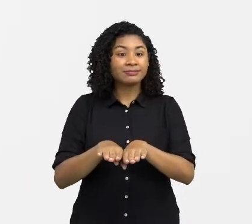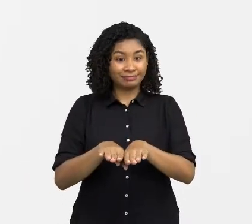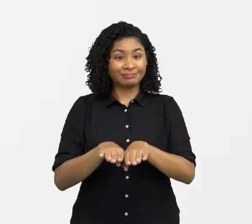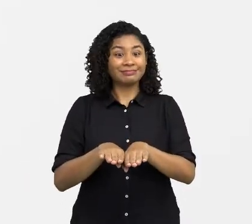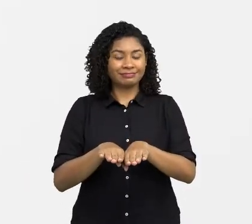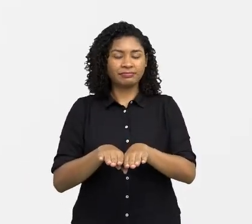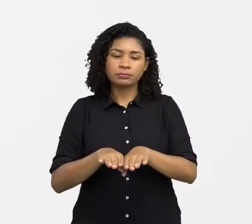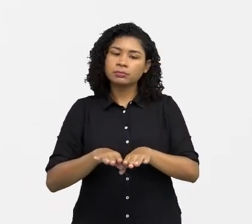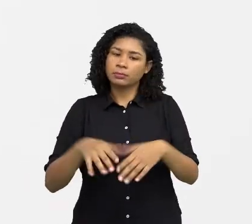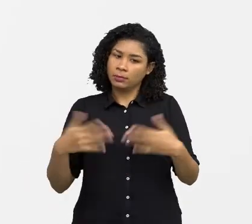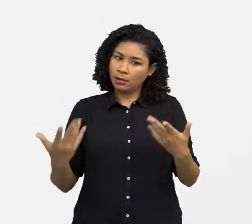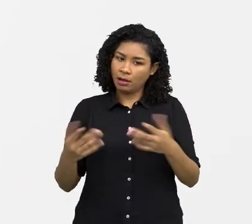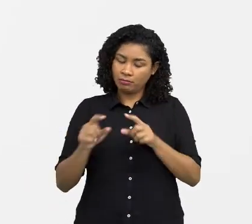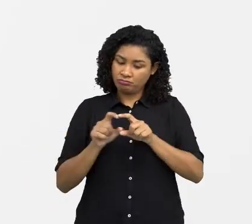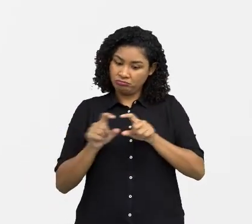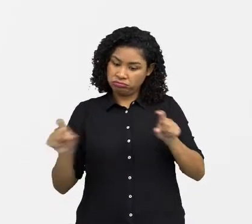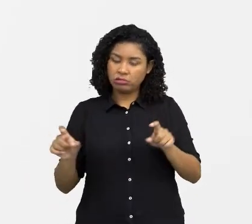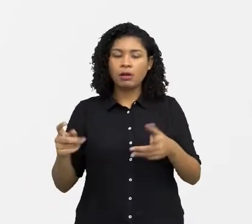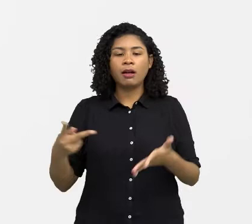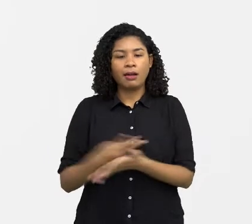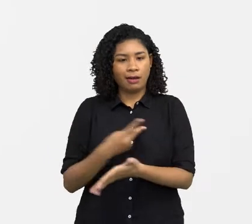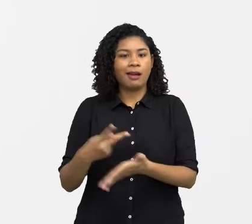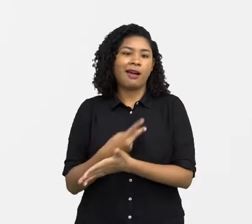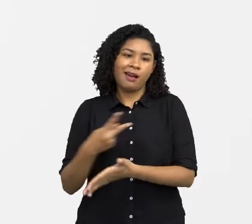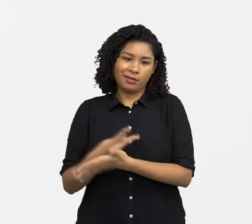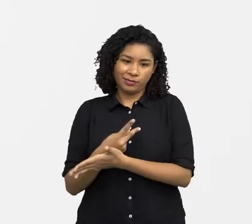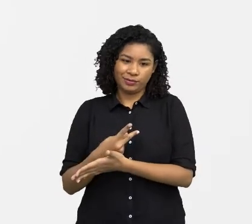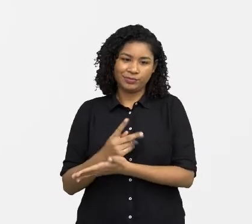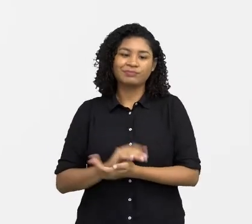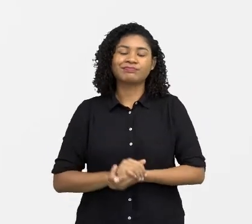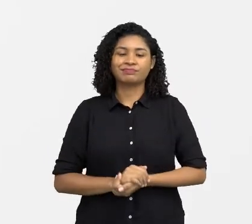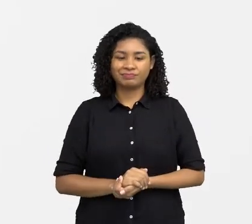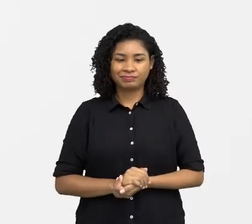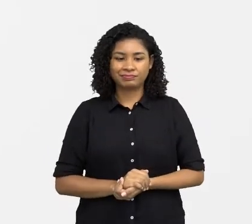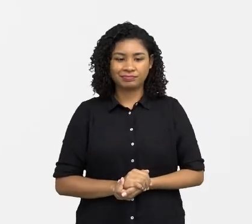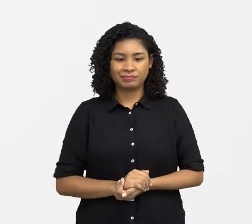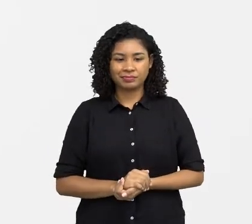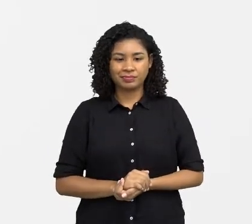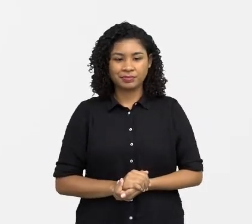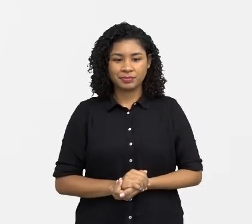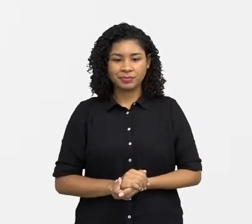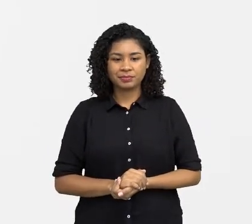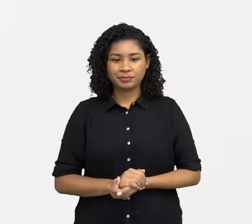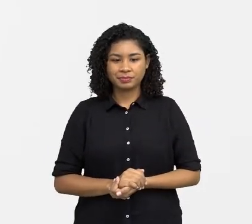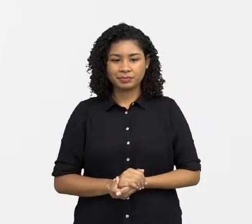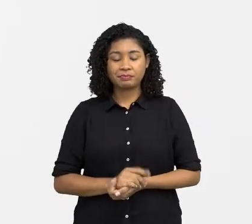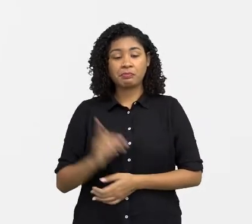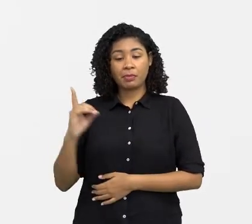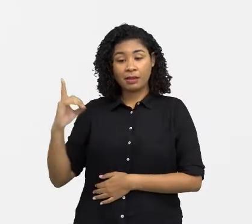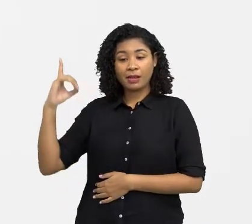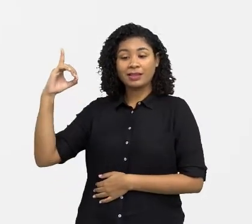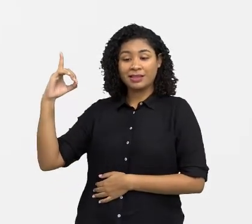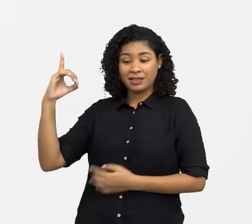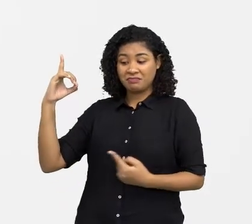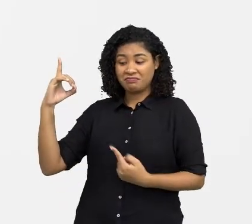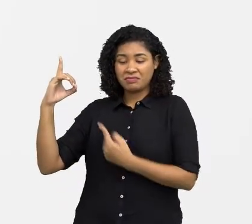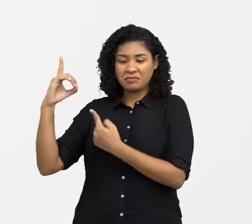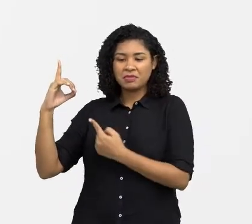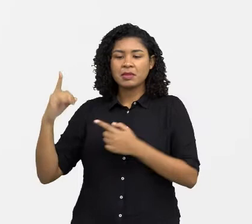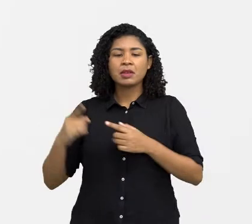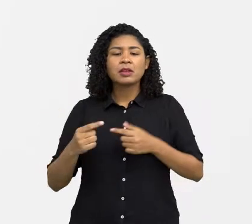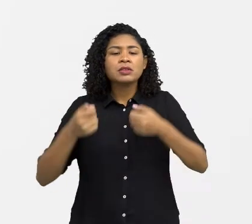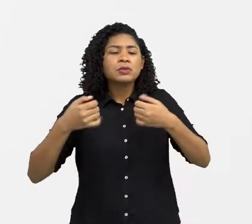trazem informações corretas aí sobre o processo de globalização, né? Mas a alternativa D, ela está dizendo